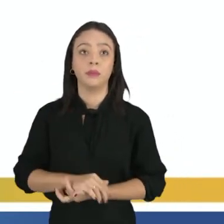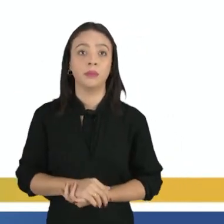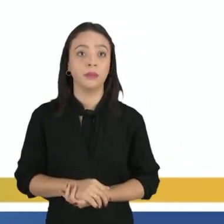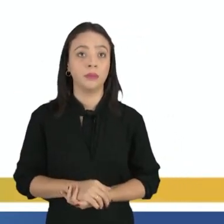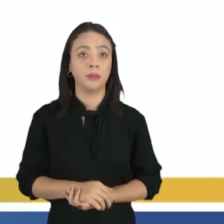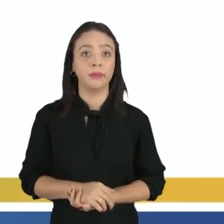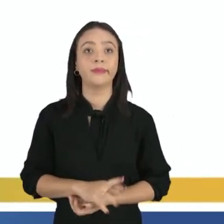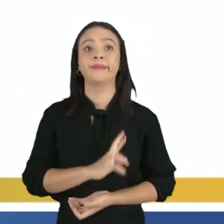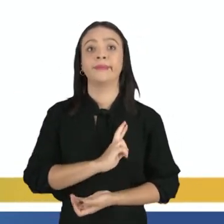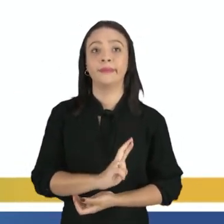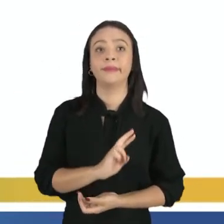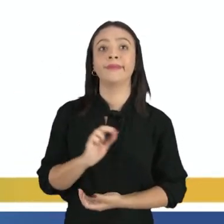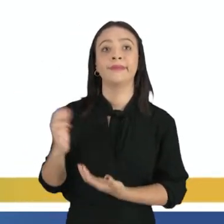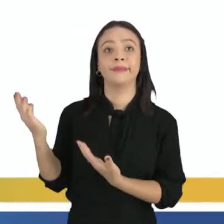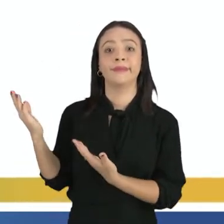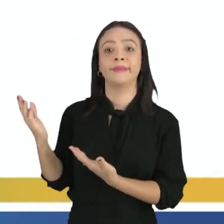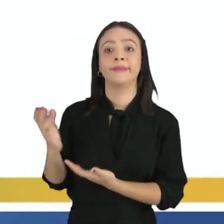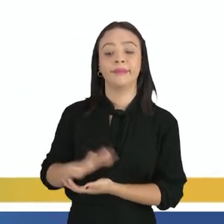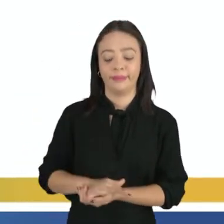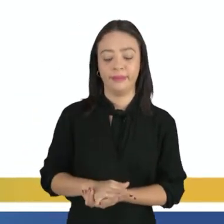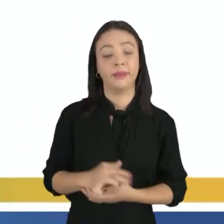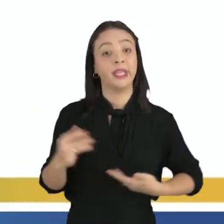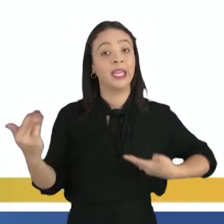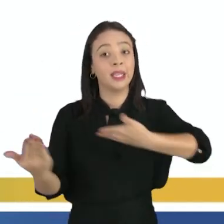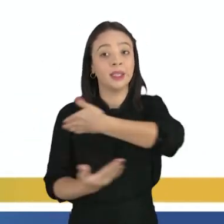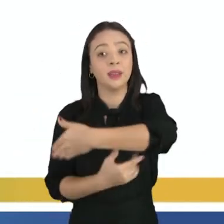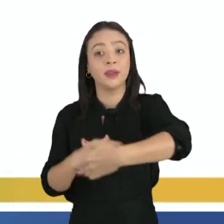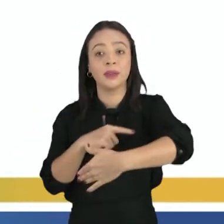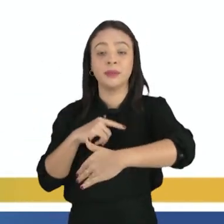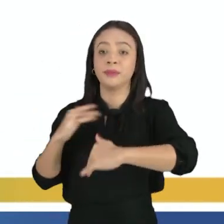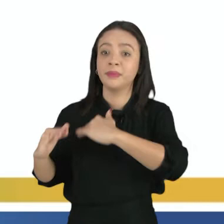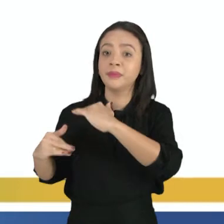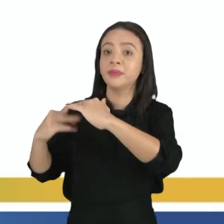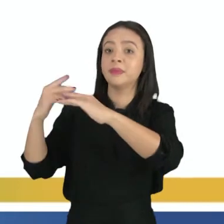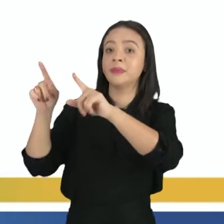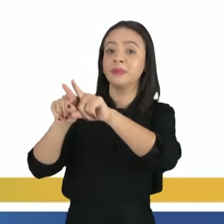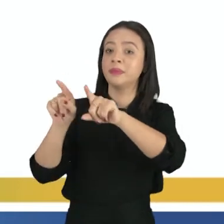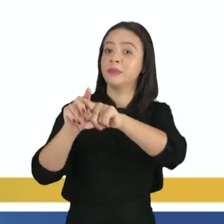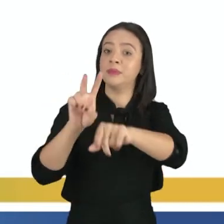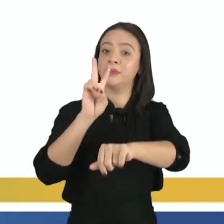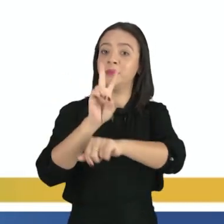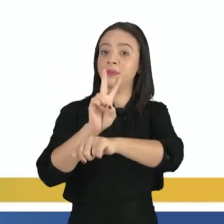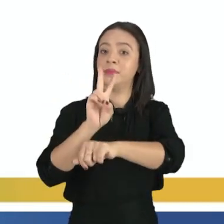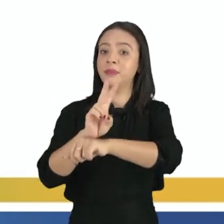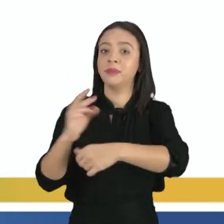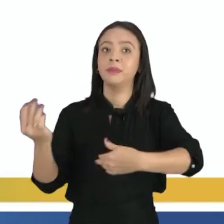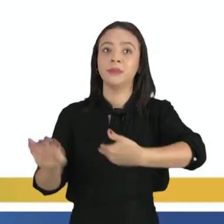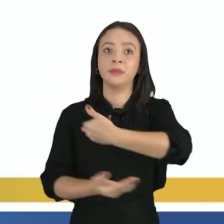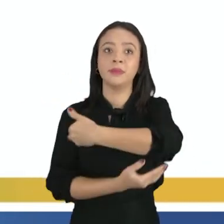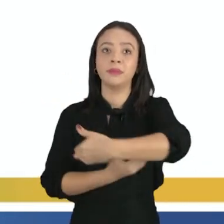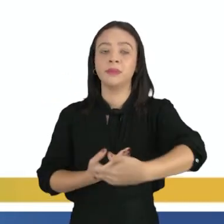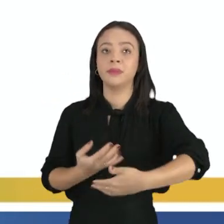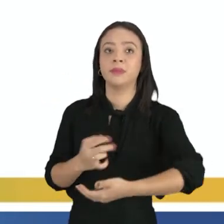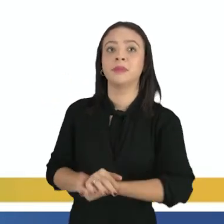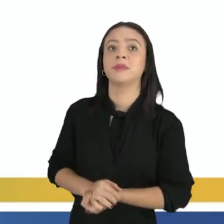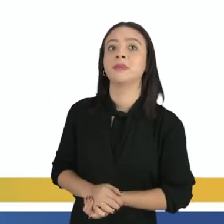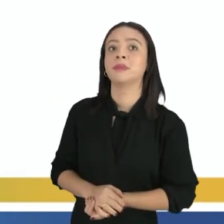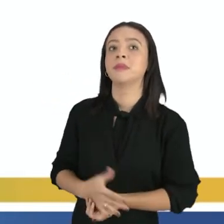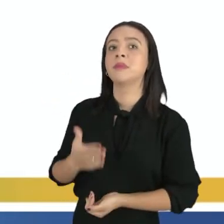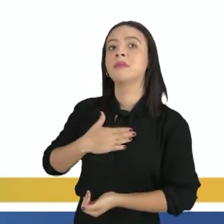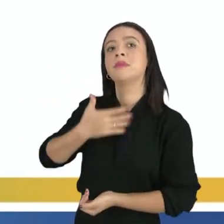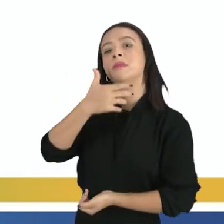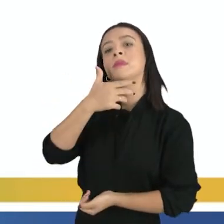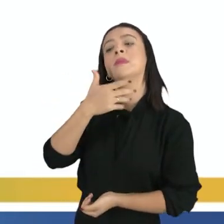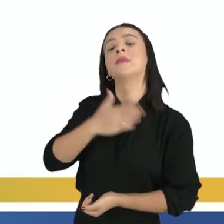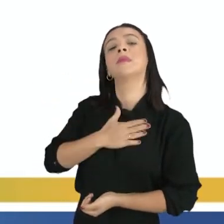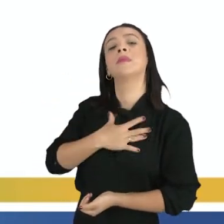tá bem representada aí, ó, a relação entre desenvolvimento e preservação, ó. O que está dizendo ali na tira, meu filho, um